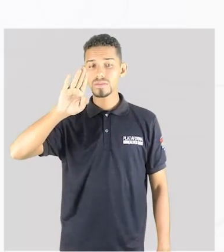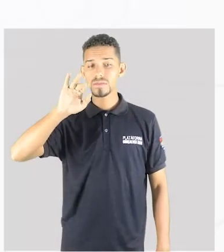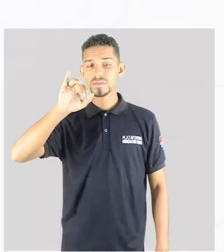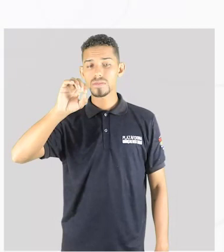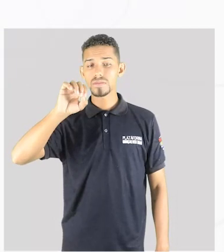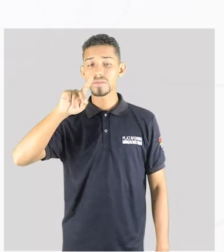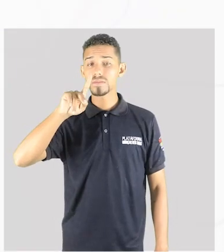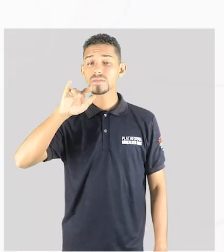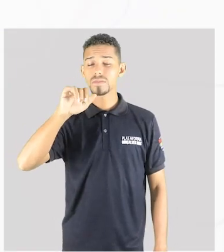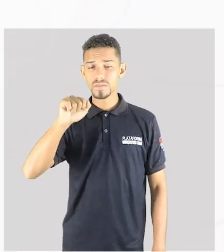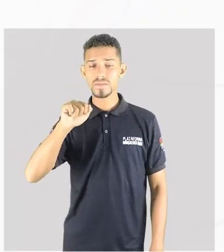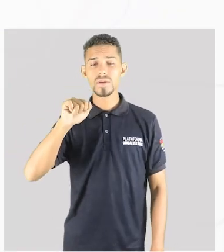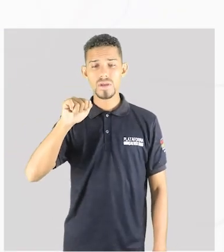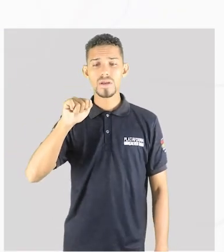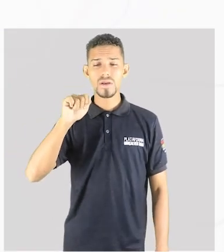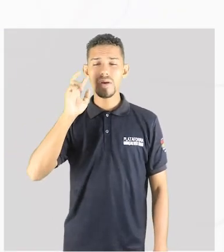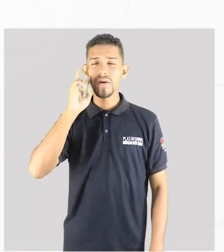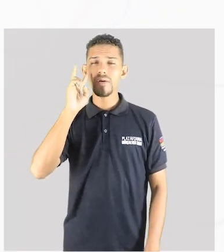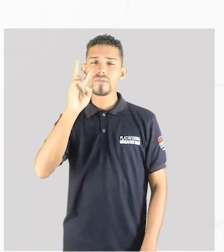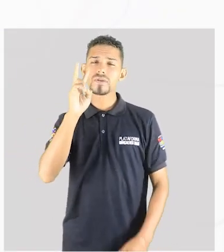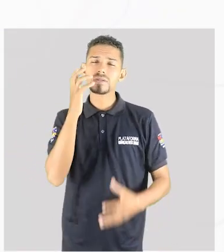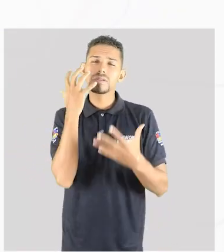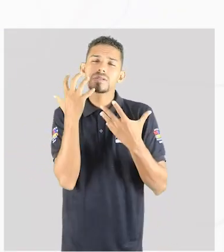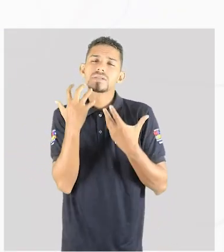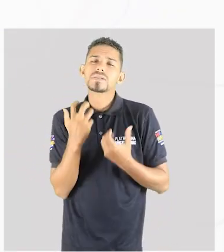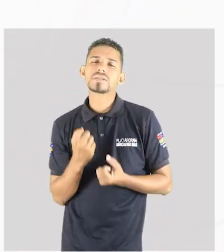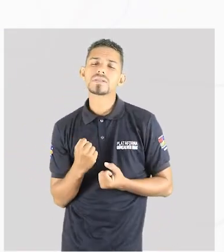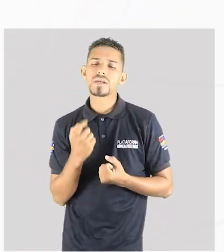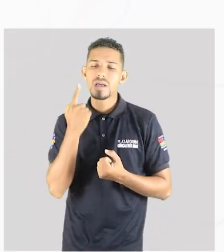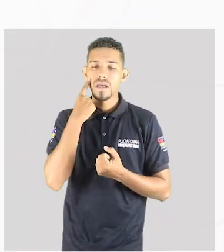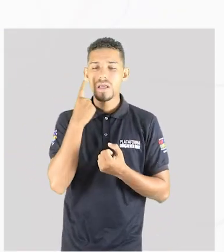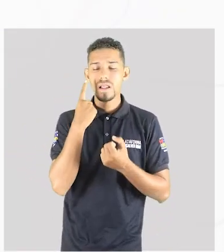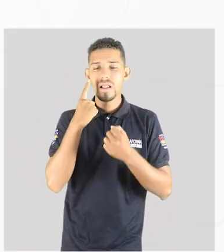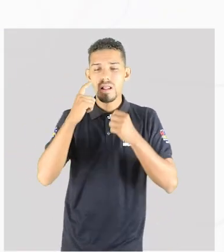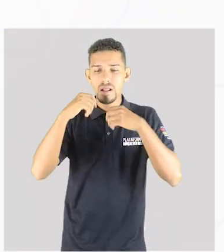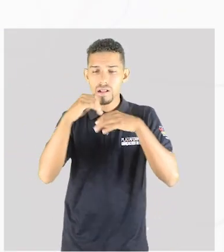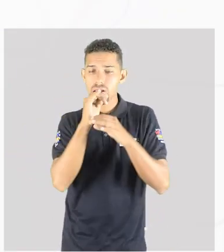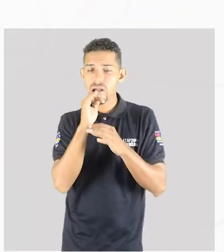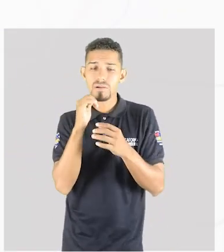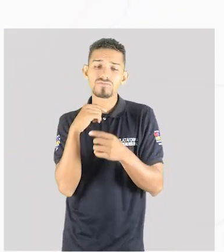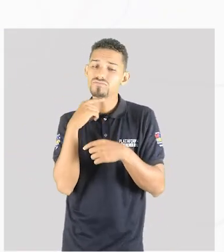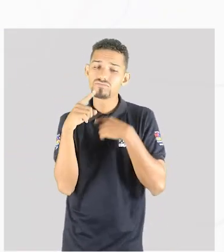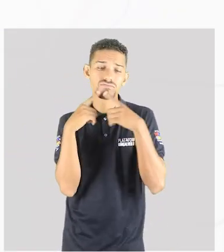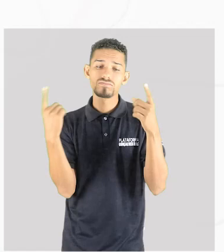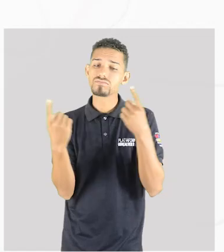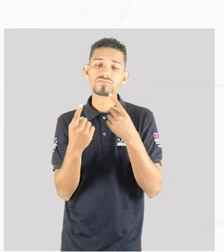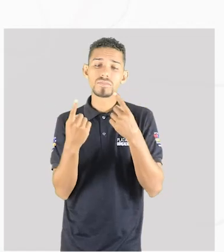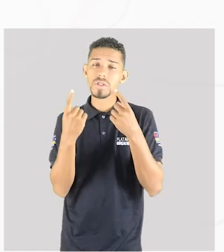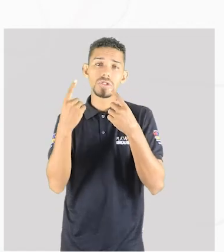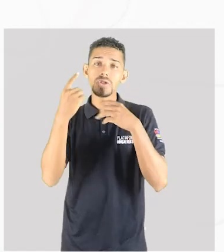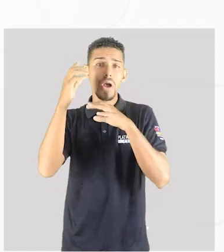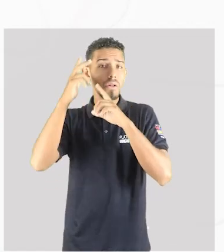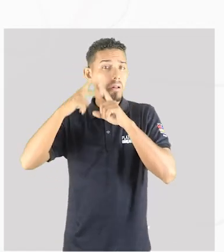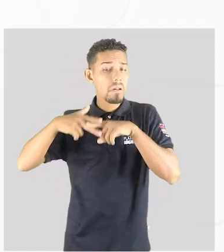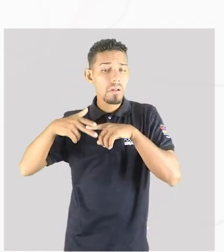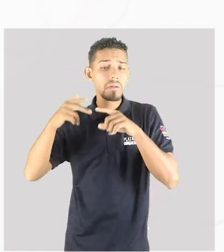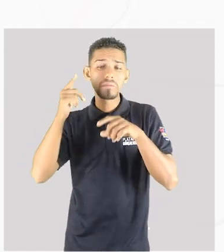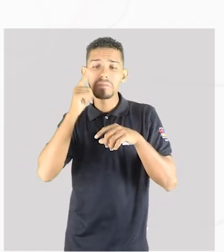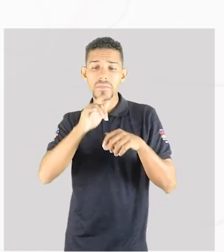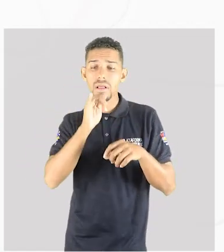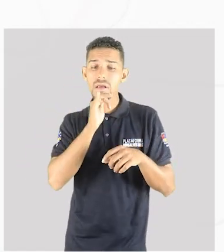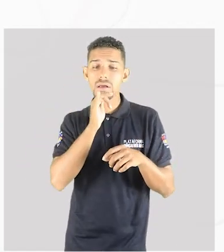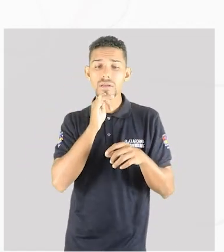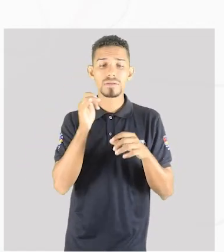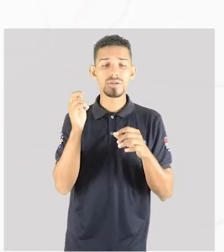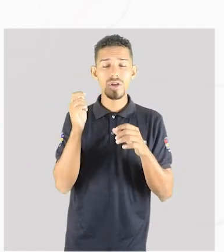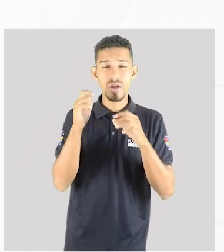ó. Popularmente chamada de vista cansada, é a perda gradual e irreversível da capacidade dos olhos de focar objetos